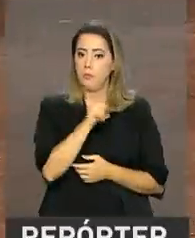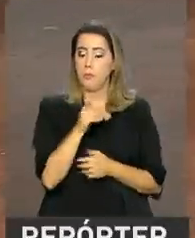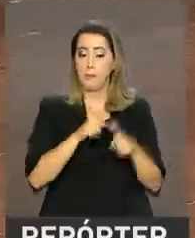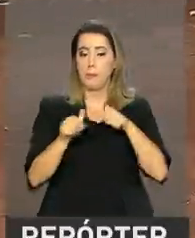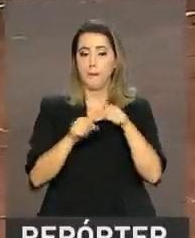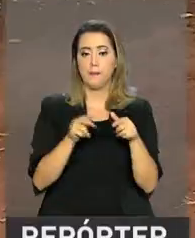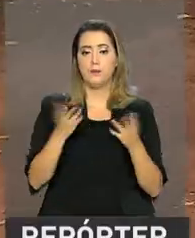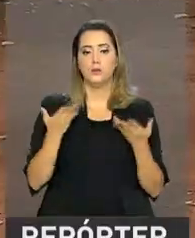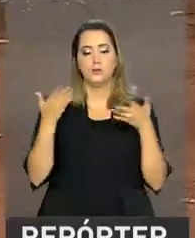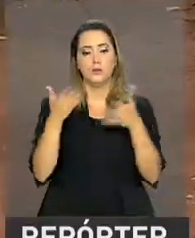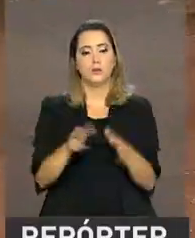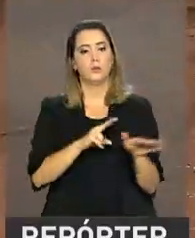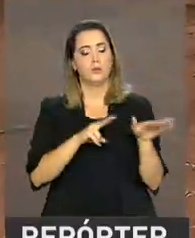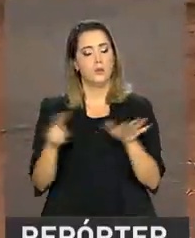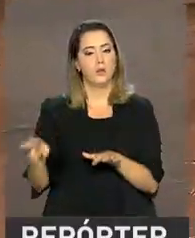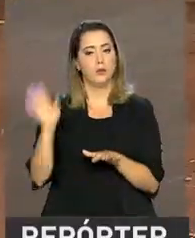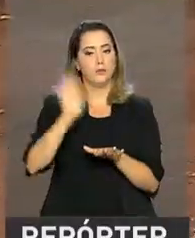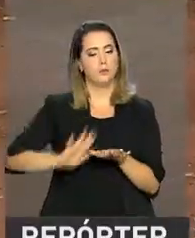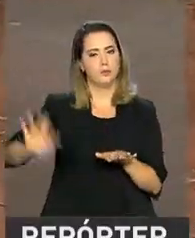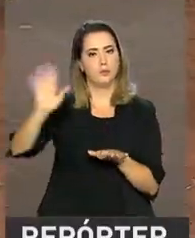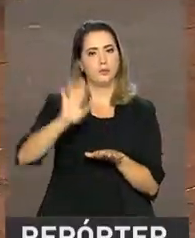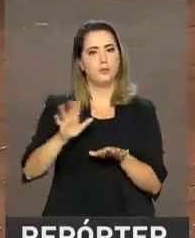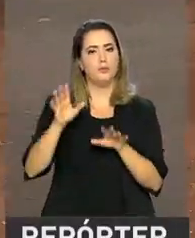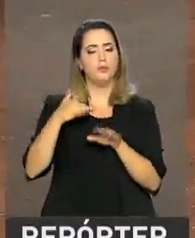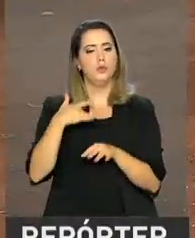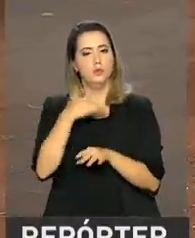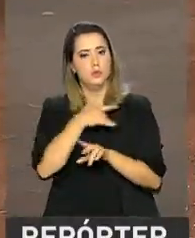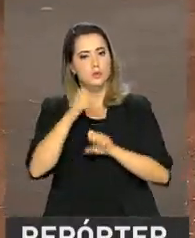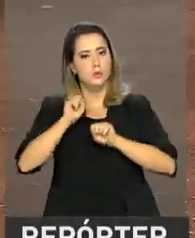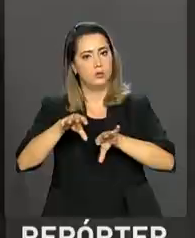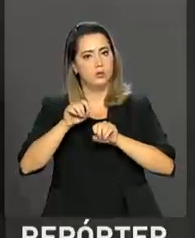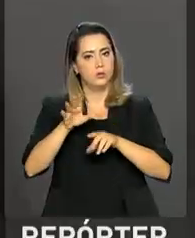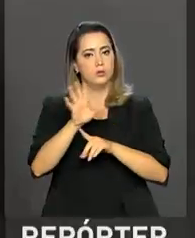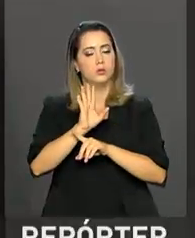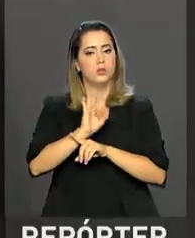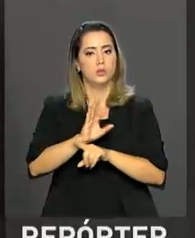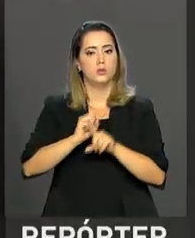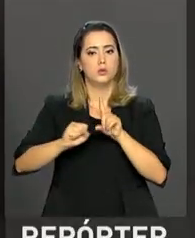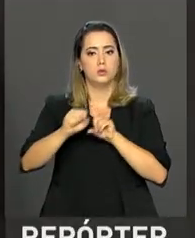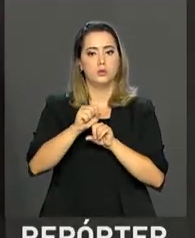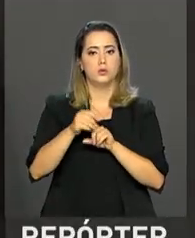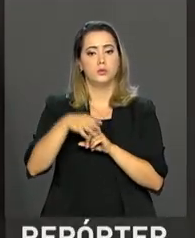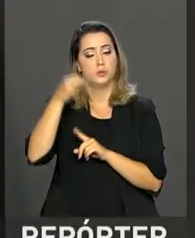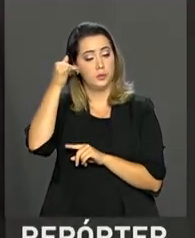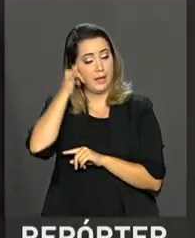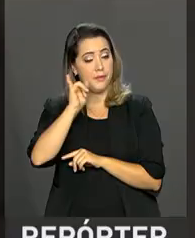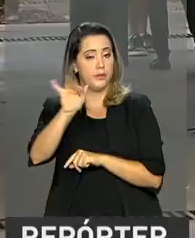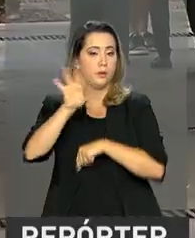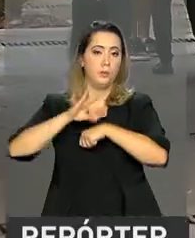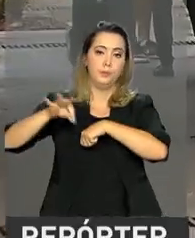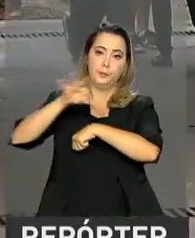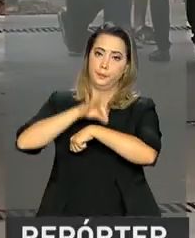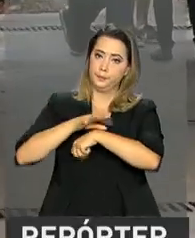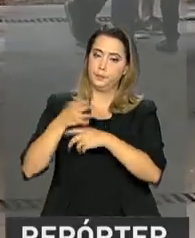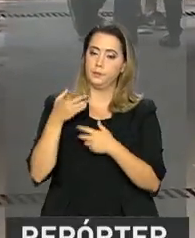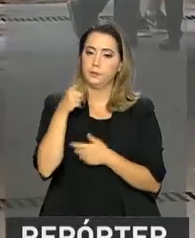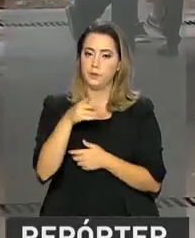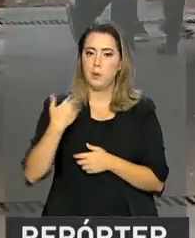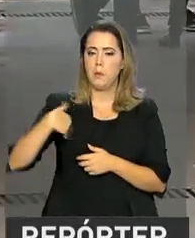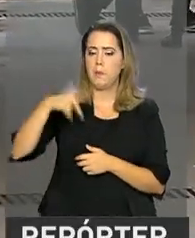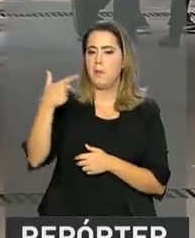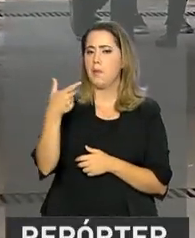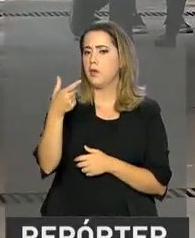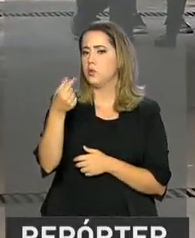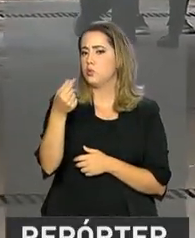faz parte da Semana Nacional de Saúde, Educação e Assistência Social para o combate ao Aedes aegypti. Mais de 200